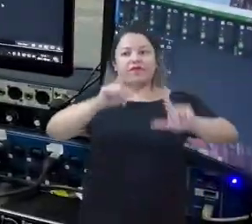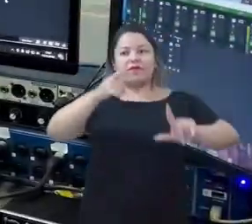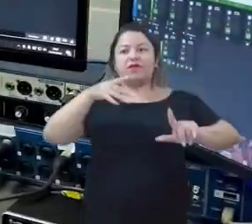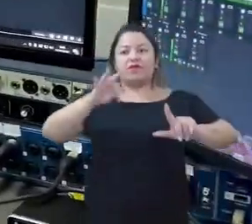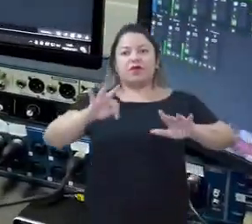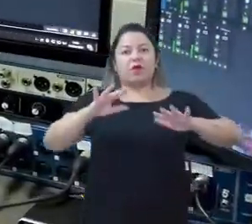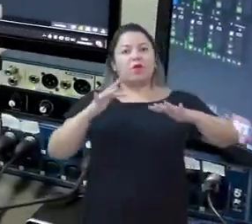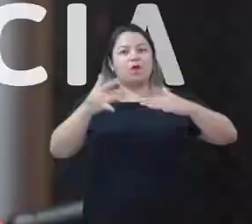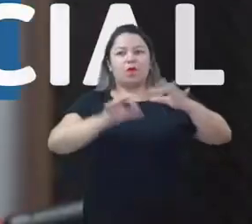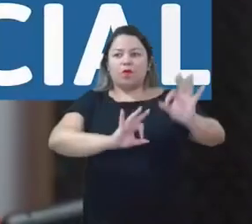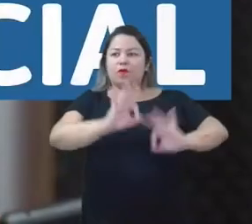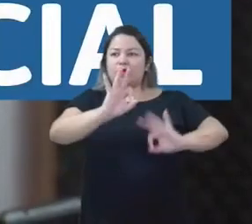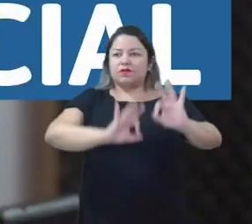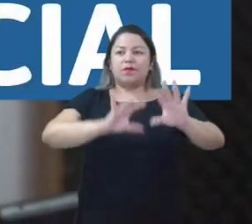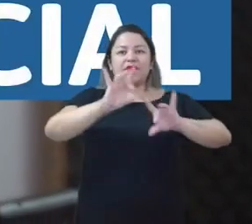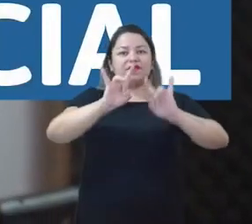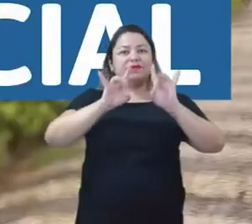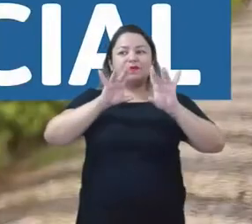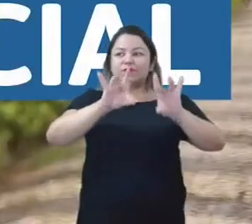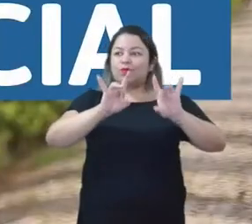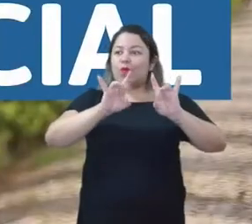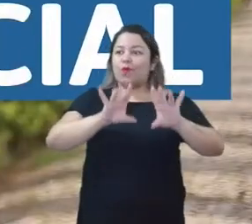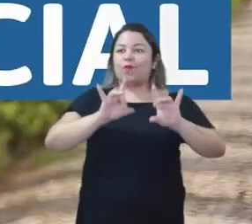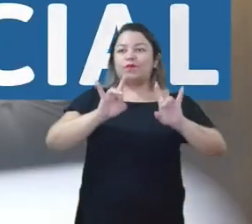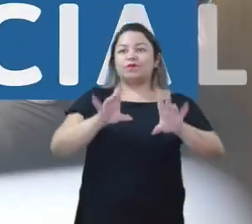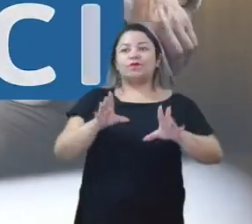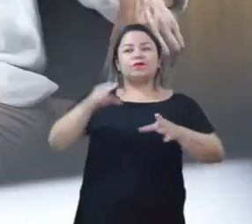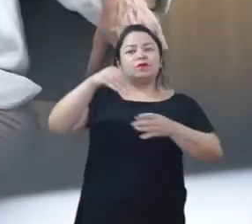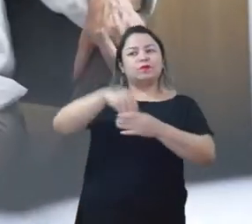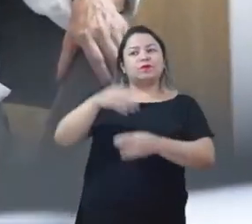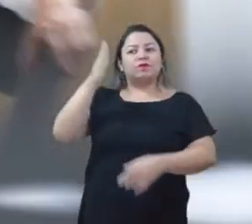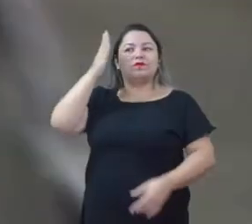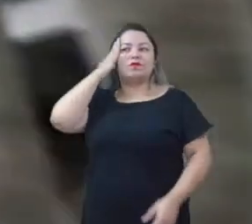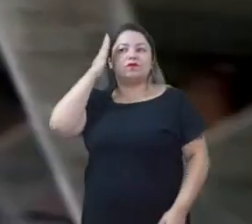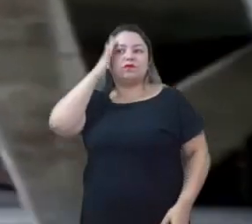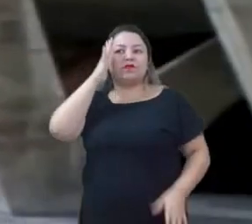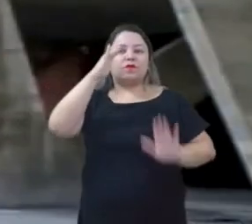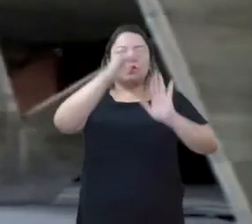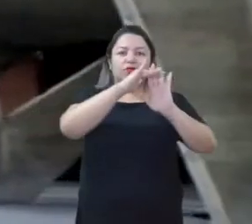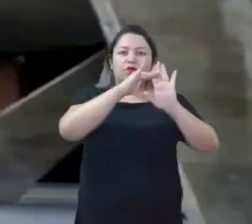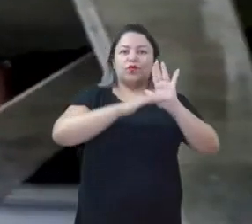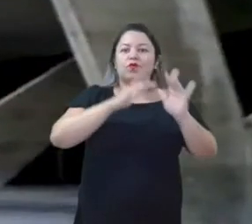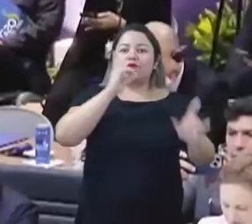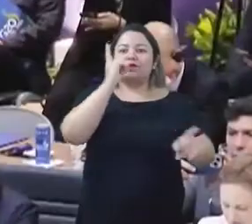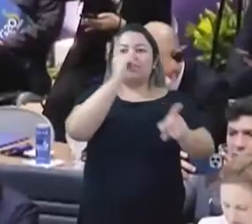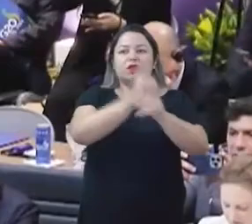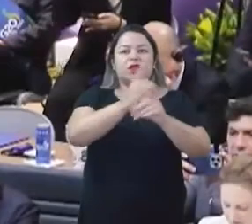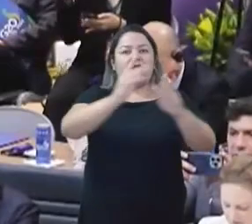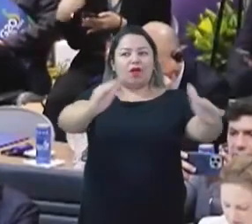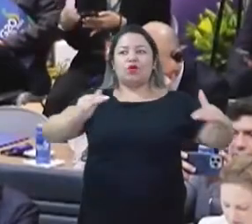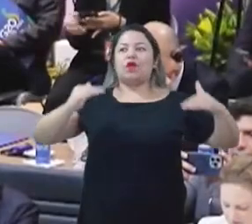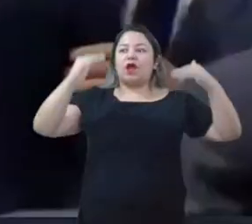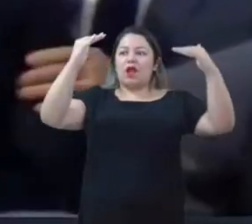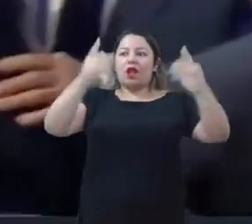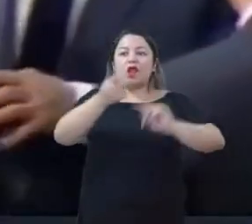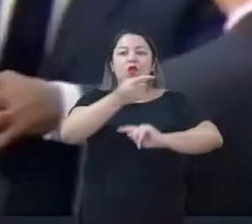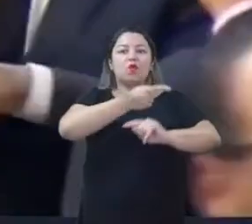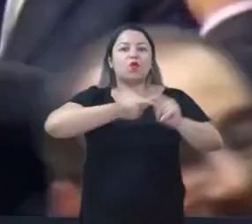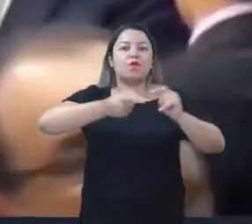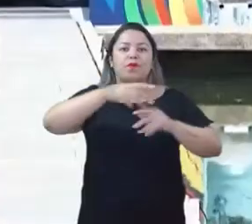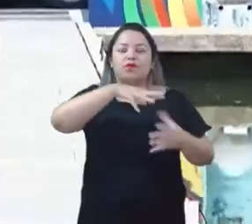uma cobertura especial para te deixar por dentro do que vai estar em pauta no encontro das maiores economias do